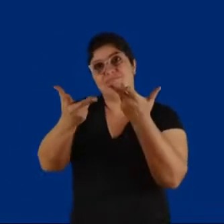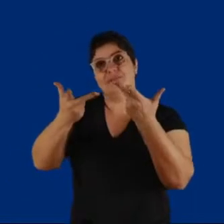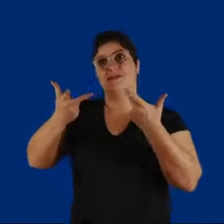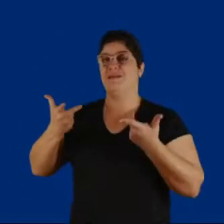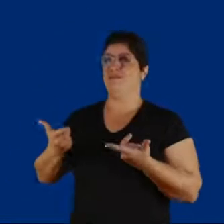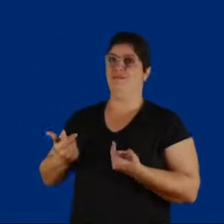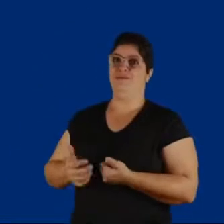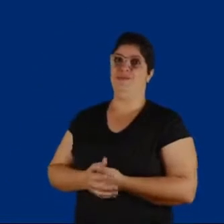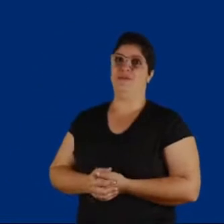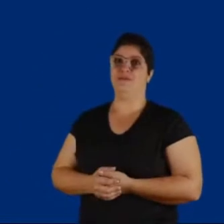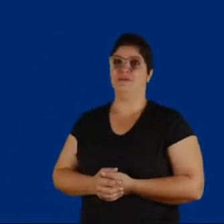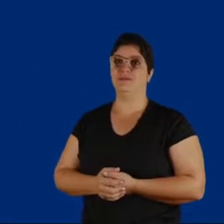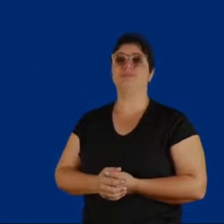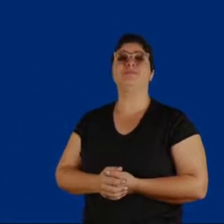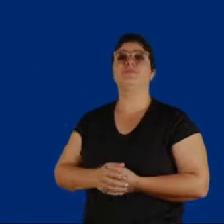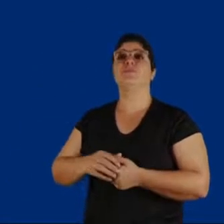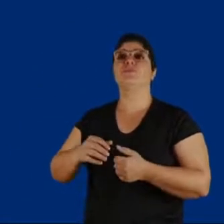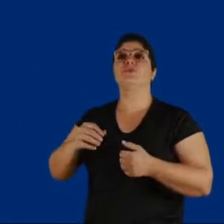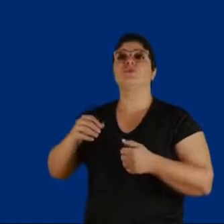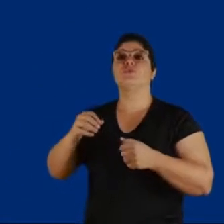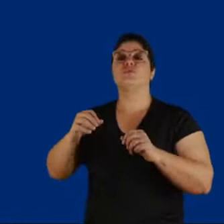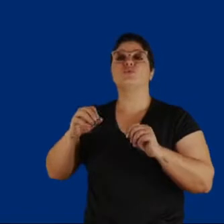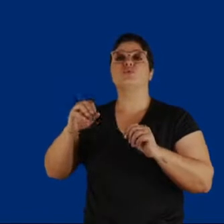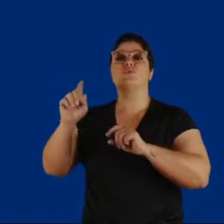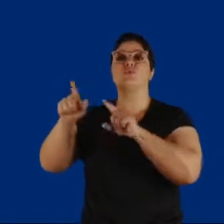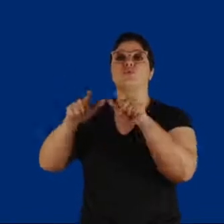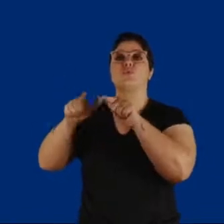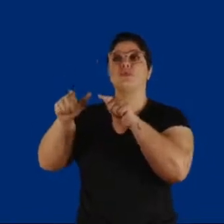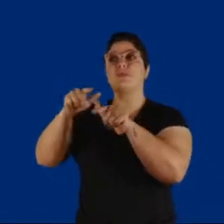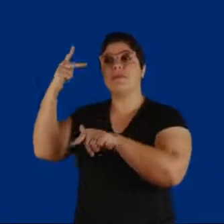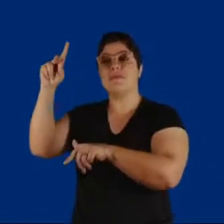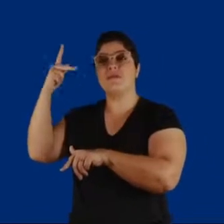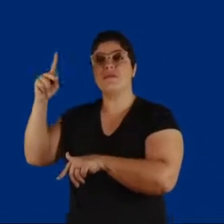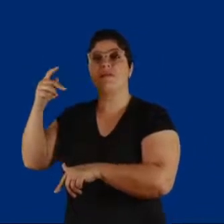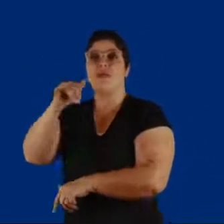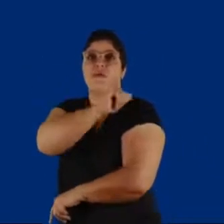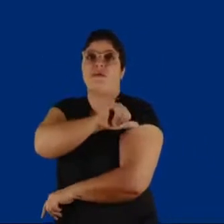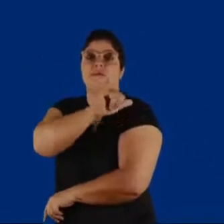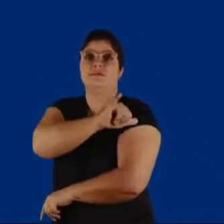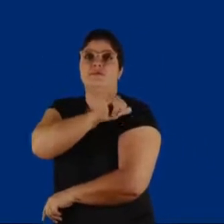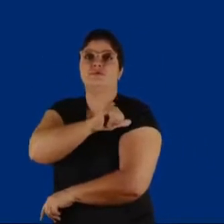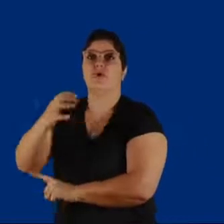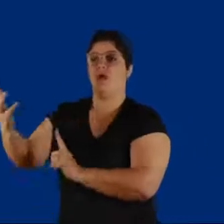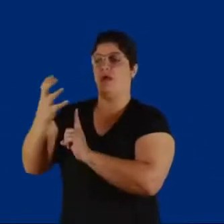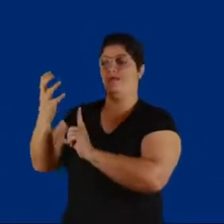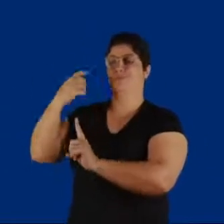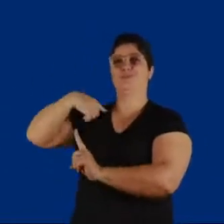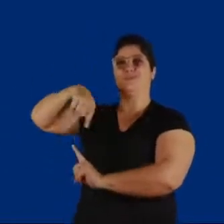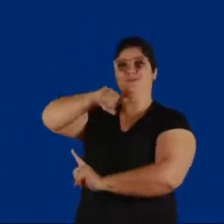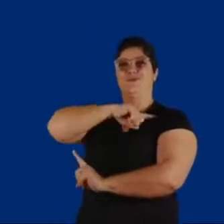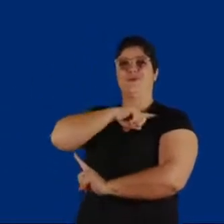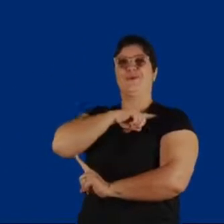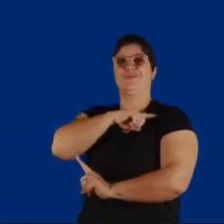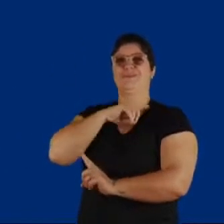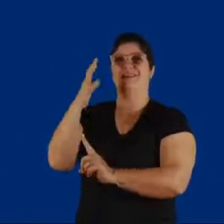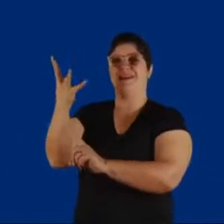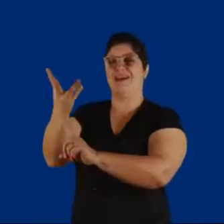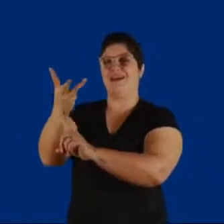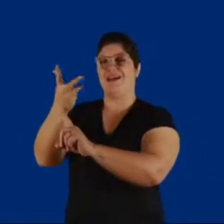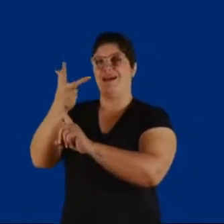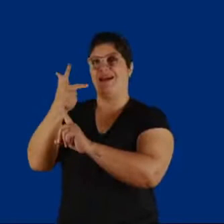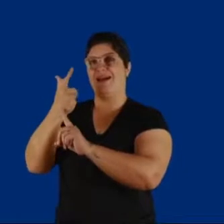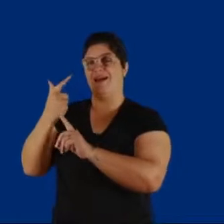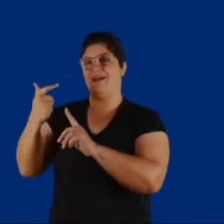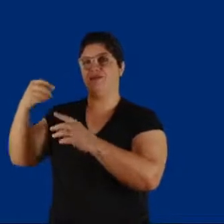Rio de Janeiro ainda são uma inspiração para nós. Foi ela que trouxe a arte do asilo, trabalhando